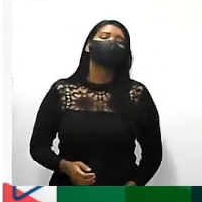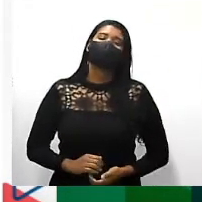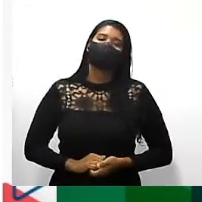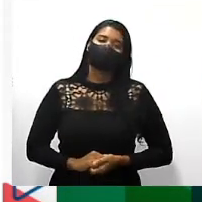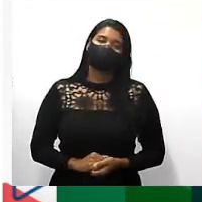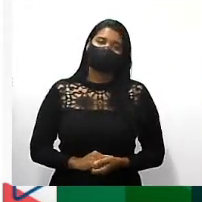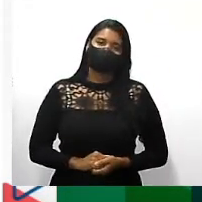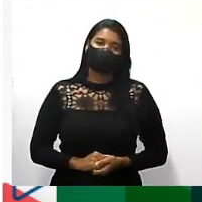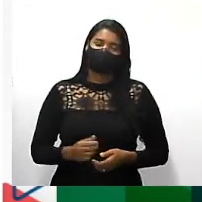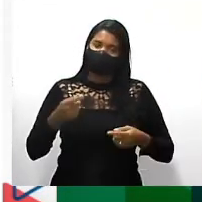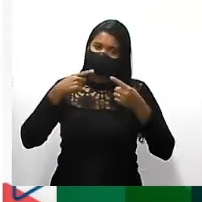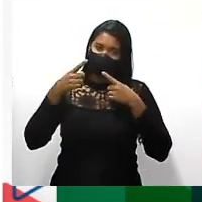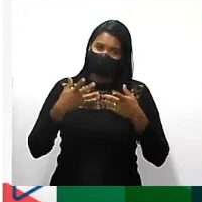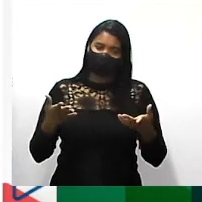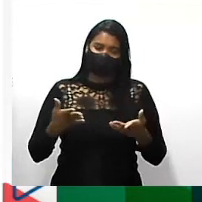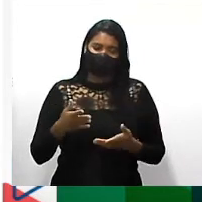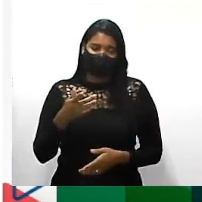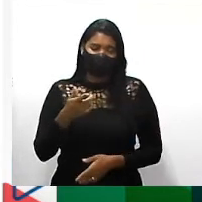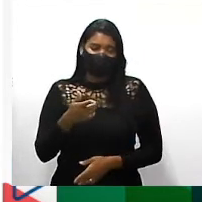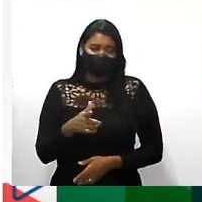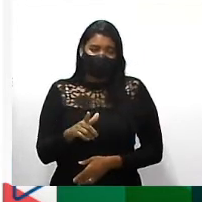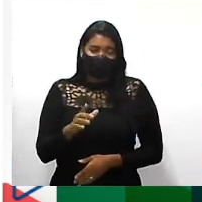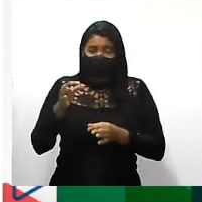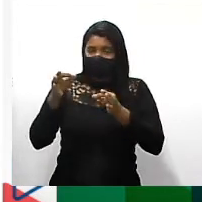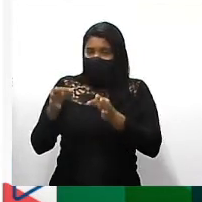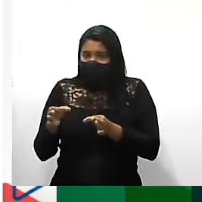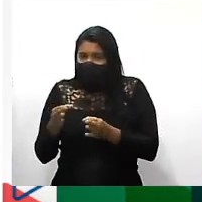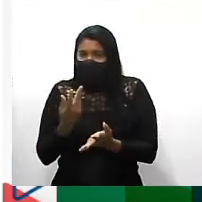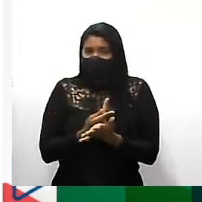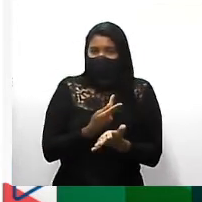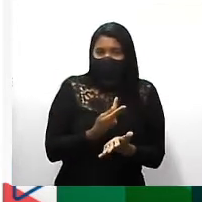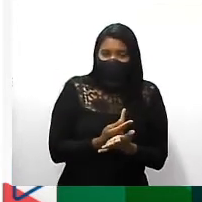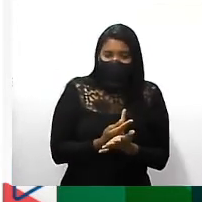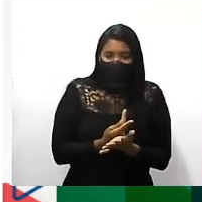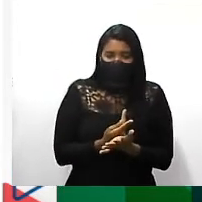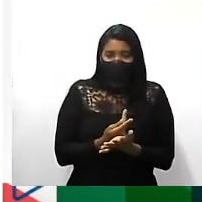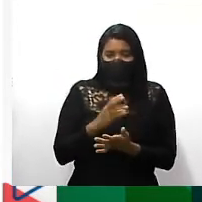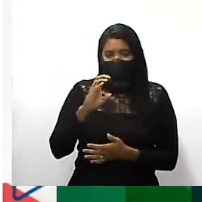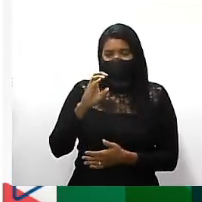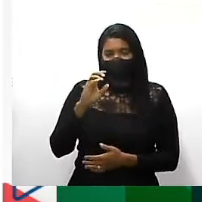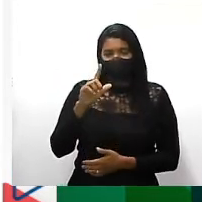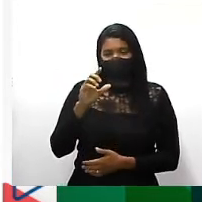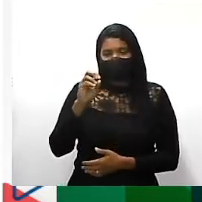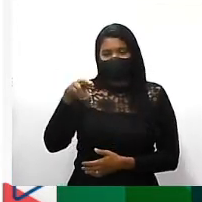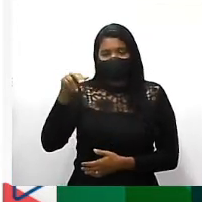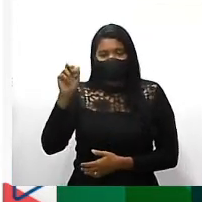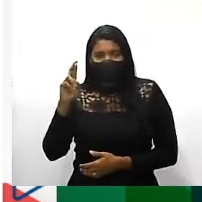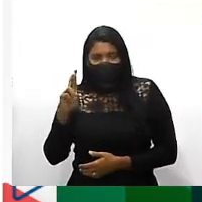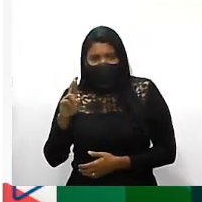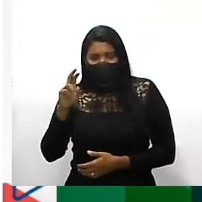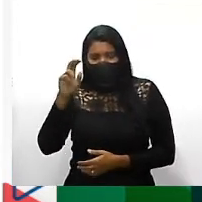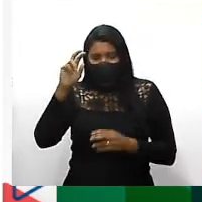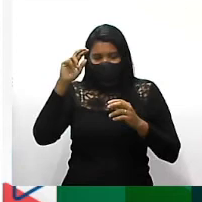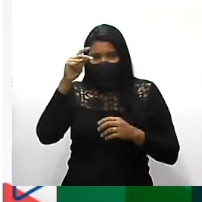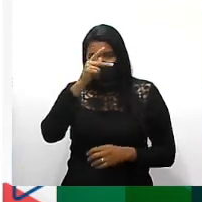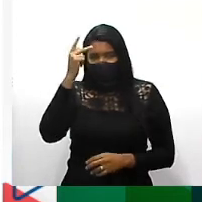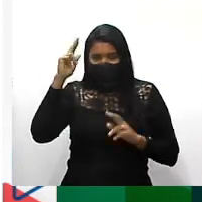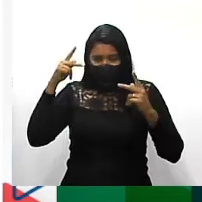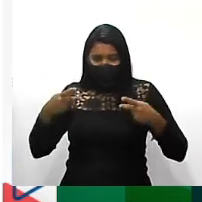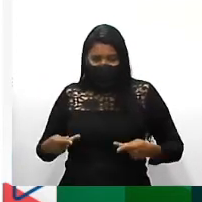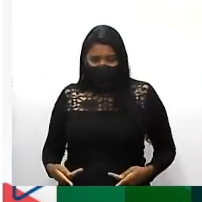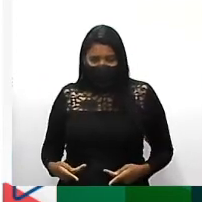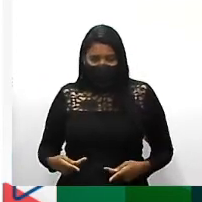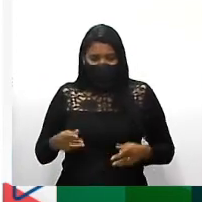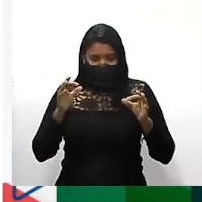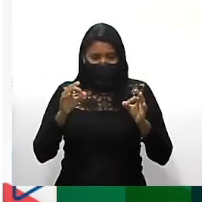aqui de discussão não está se é certo ou errado a clonagem, se é certo ou errado a eutanásia, se é certo ou errado o aborto e assim